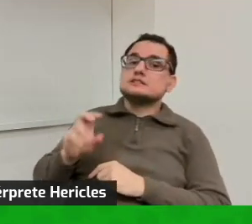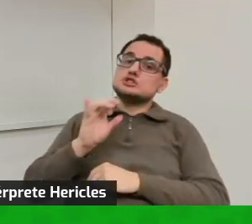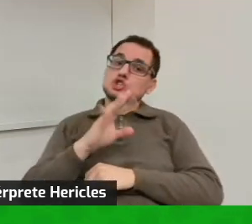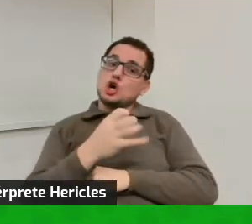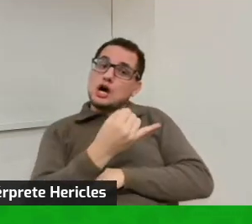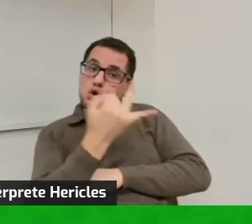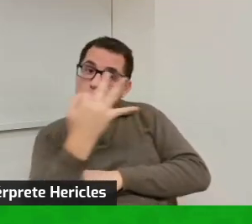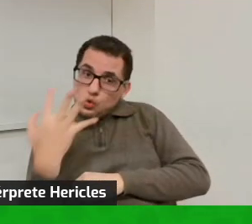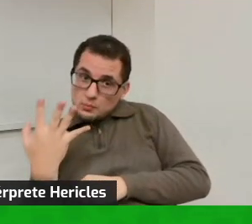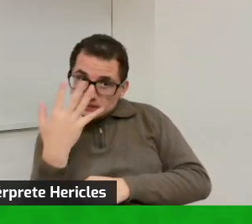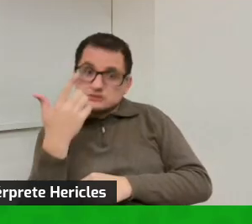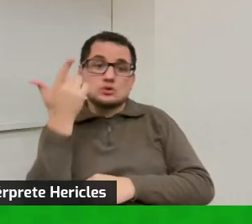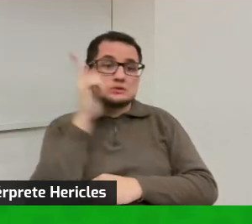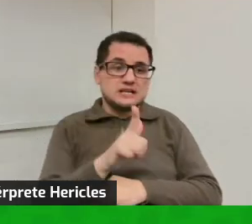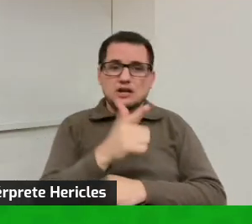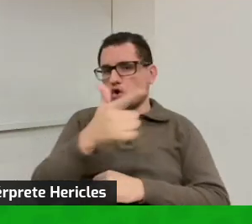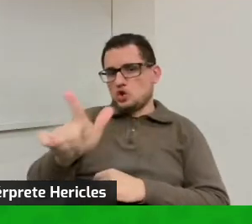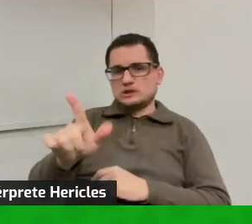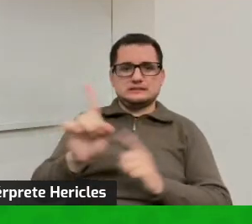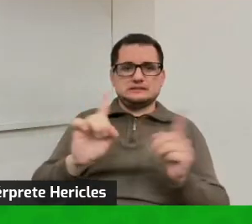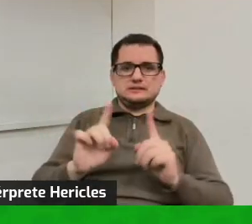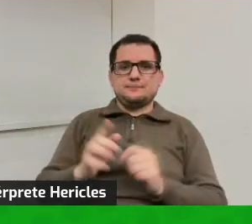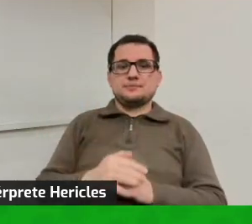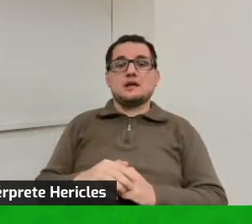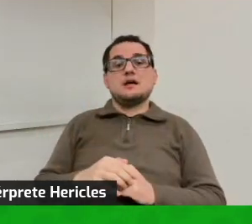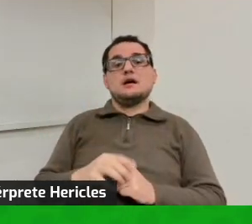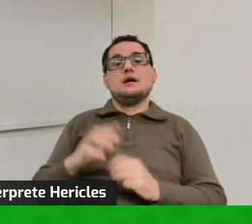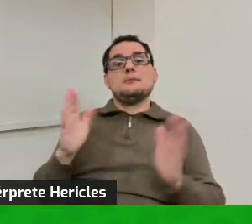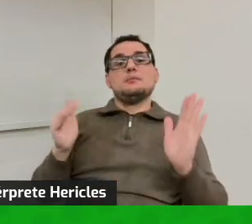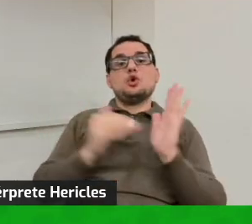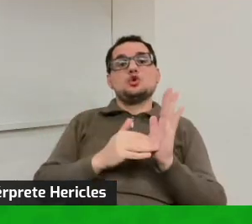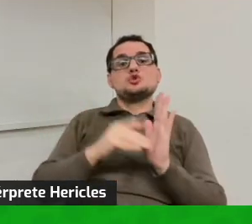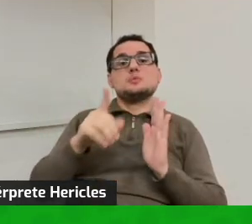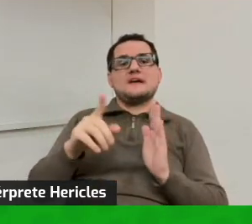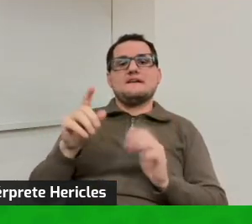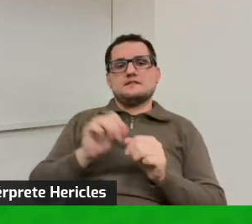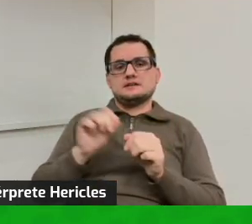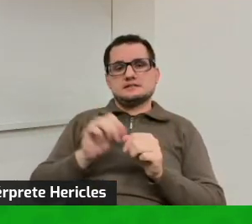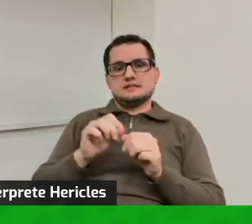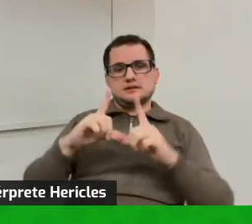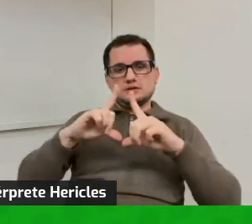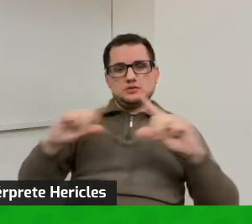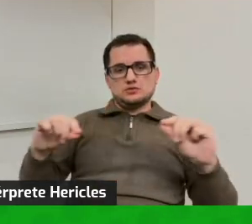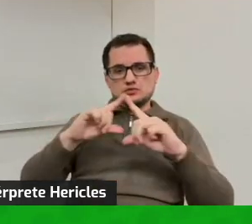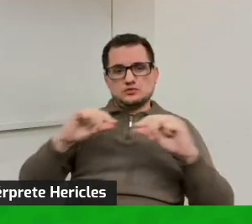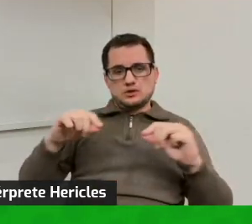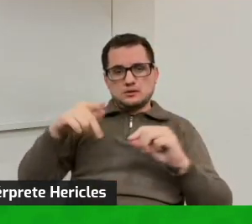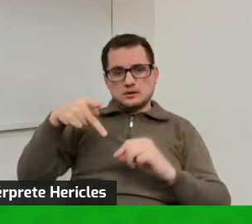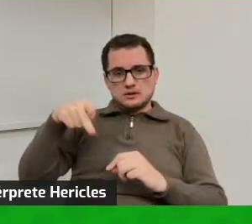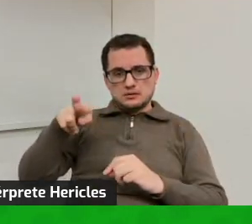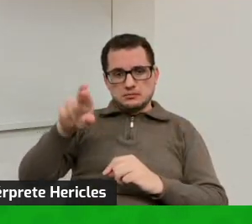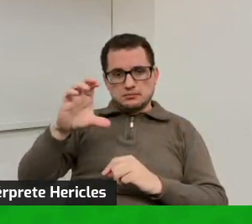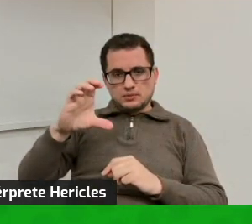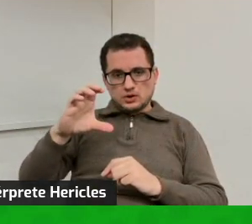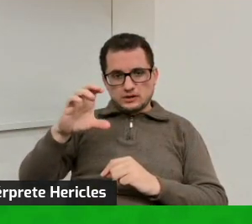último ali, praticar o PROC-V, fazer a busca, né? Então, eu vou colocar aqui a minha